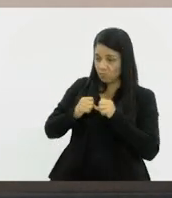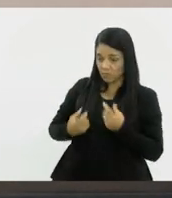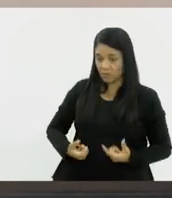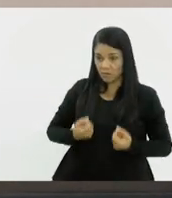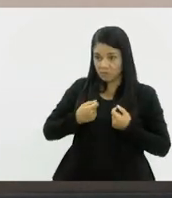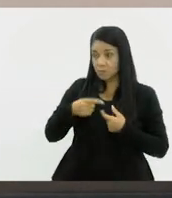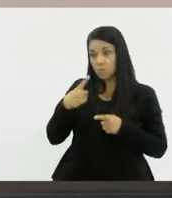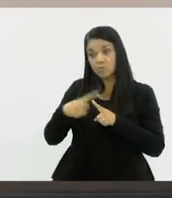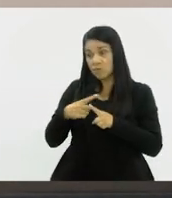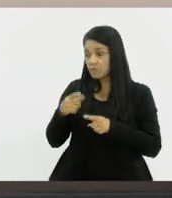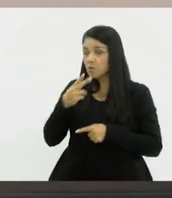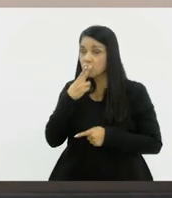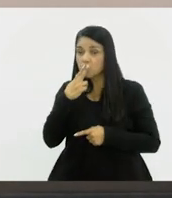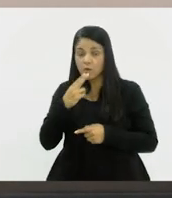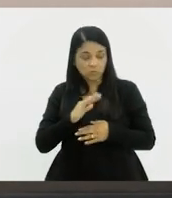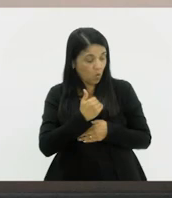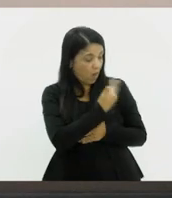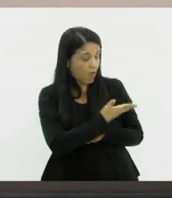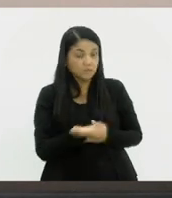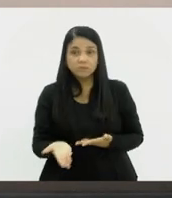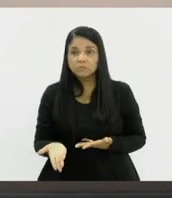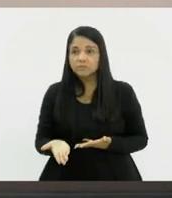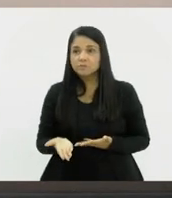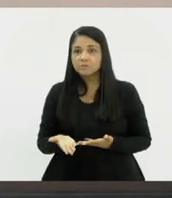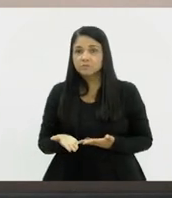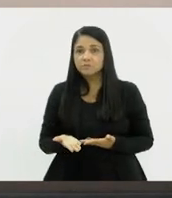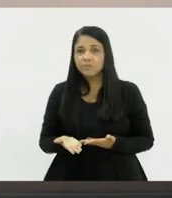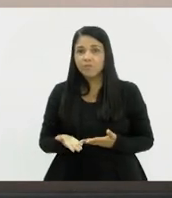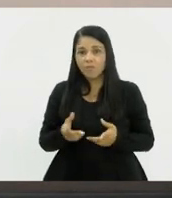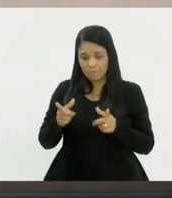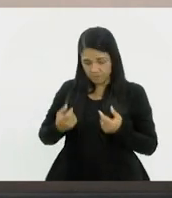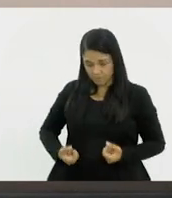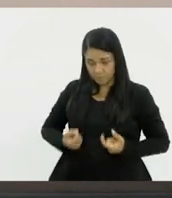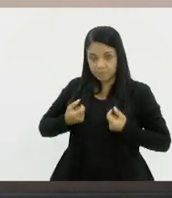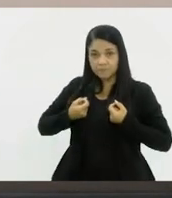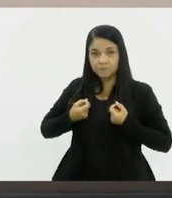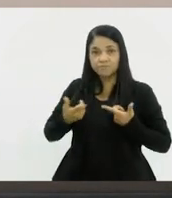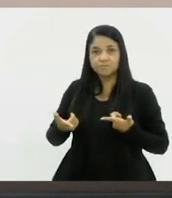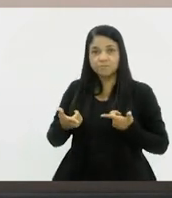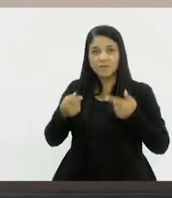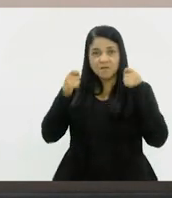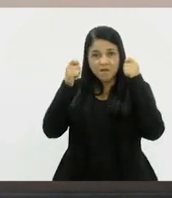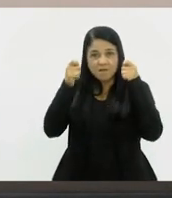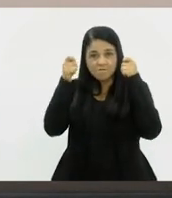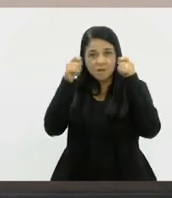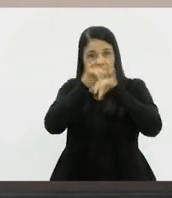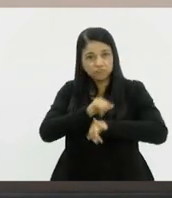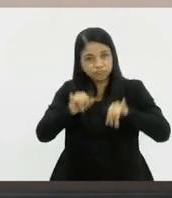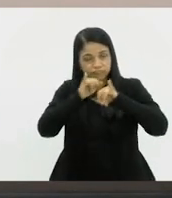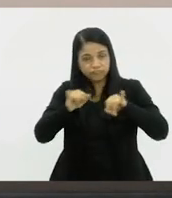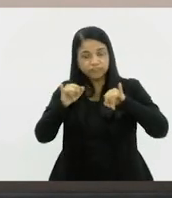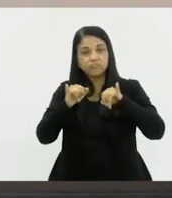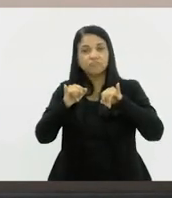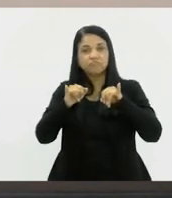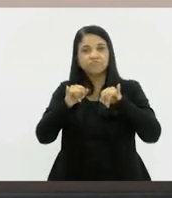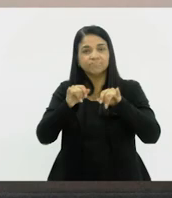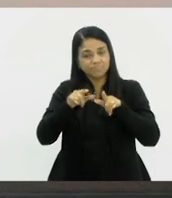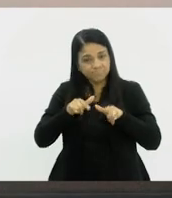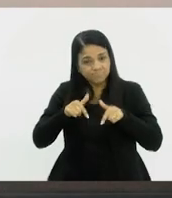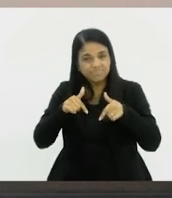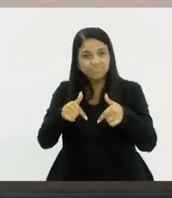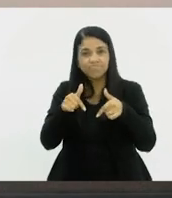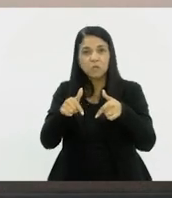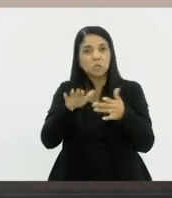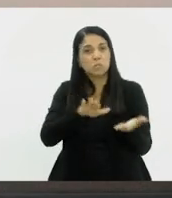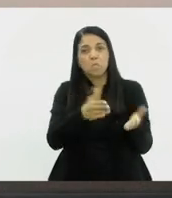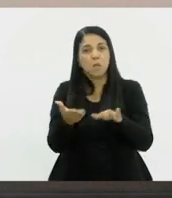você tá fumando do meu lado então esse tipo de campanha acabou sendo muito mais efetivo não matou